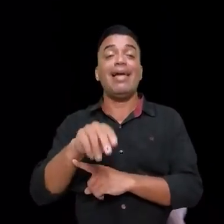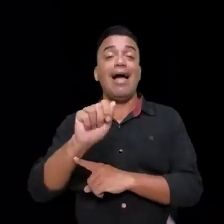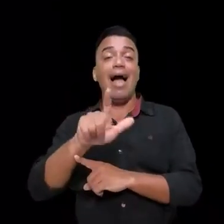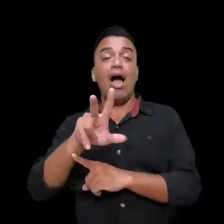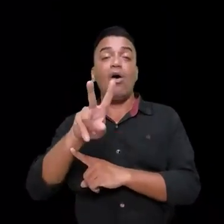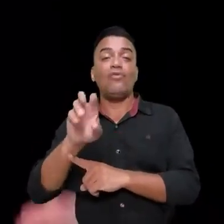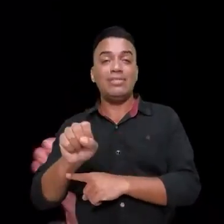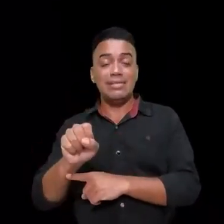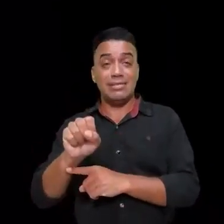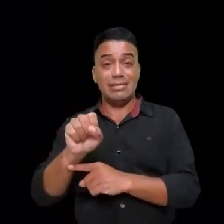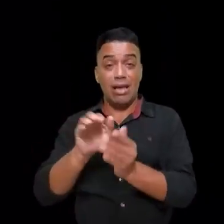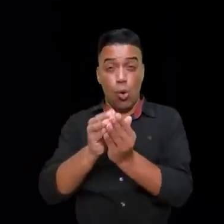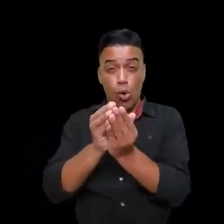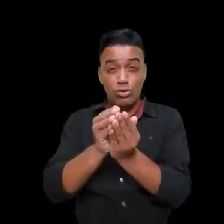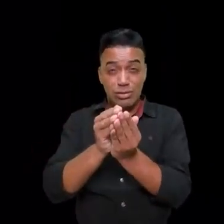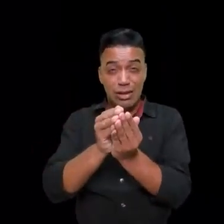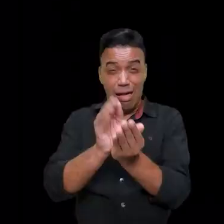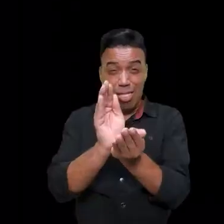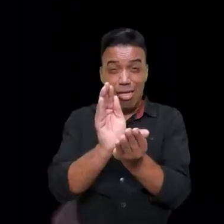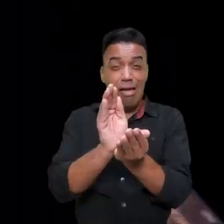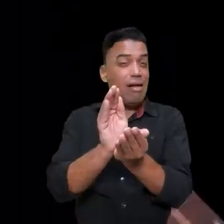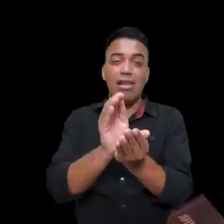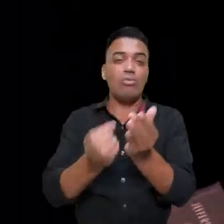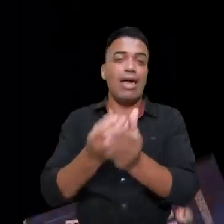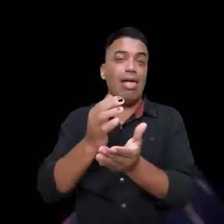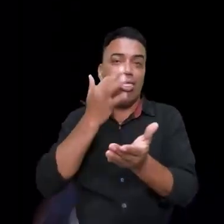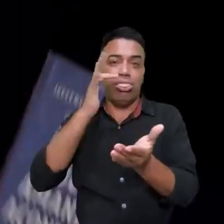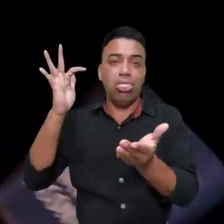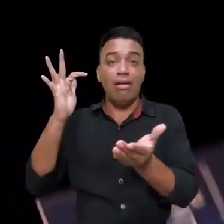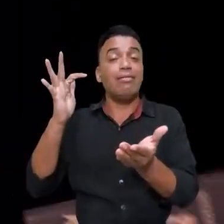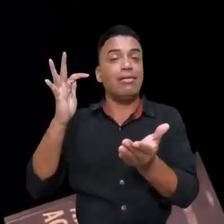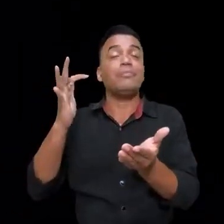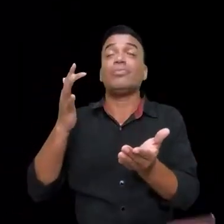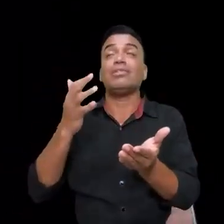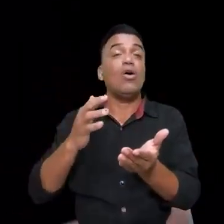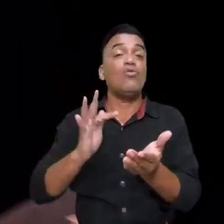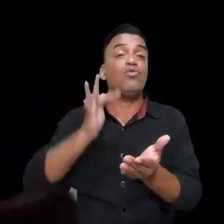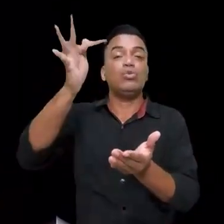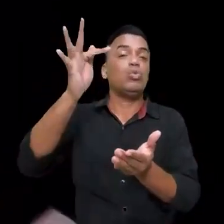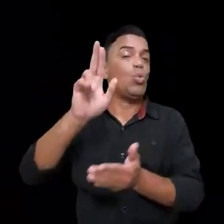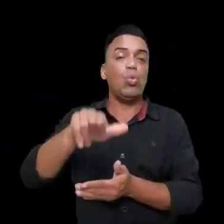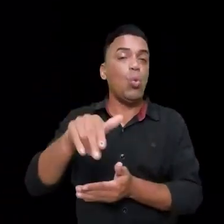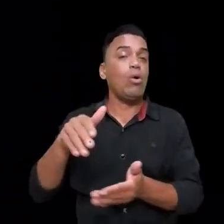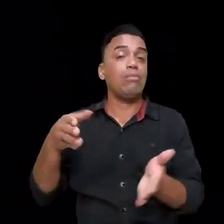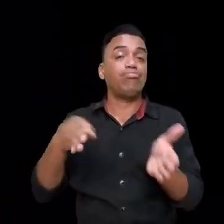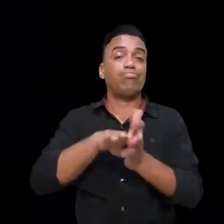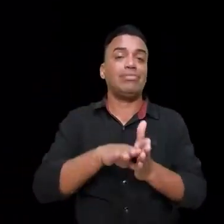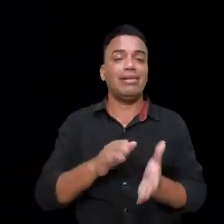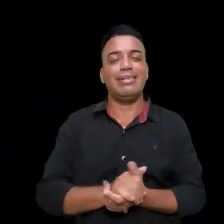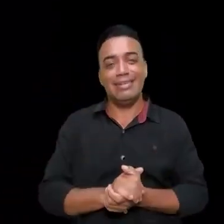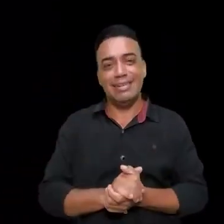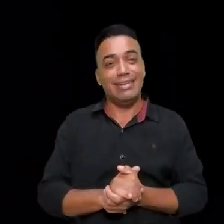das dificuldades surgem muitas oportunidades também. Antes que o amanhã aconteça, amanhã é um dia que nunca chega, né? Porque, como você mesmo estava dizendo